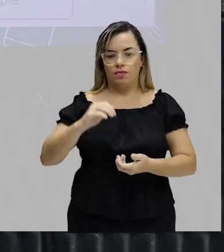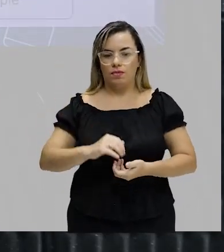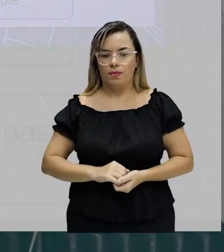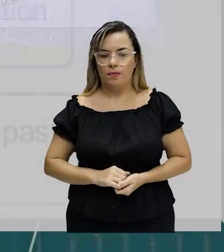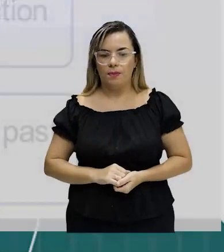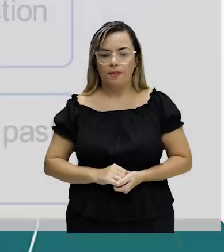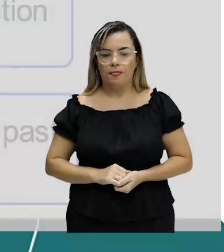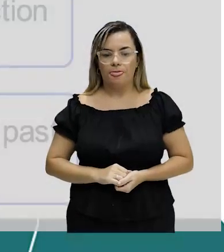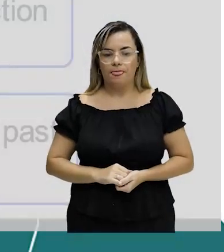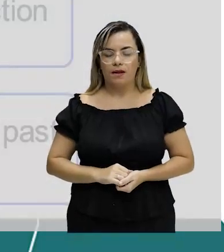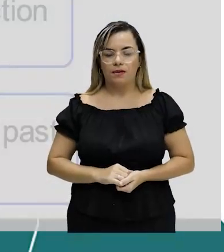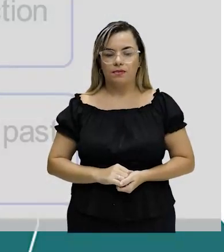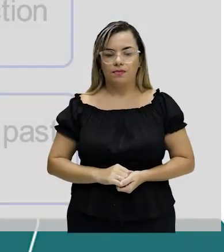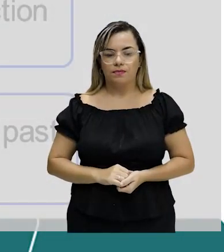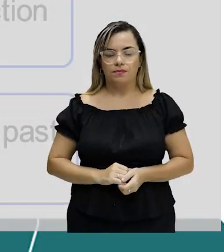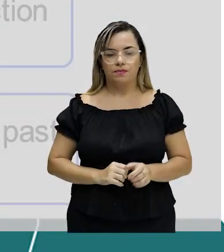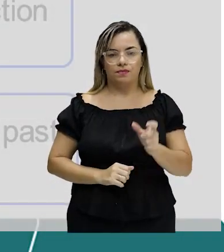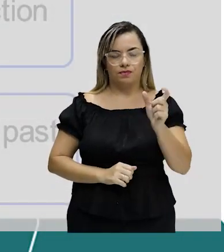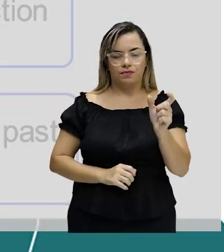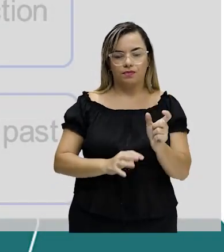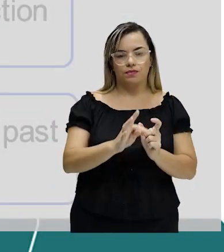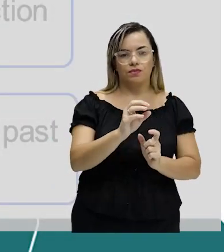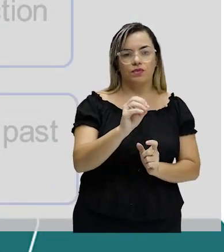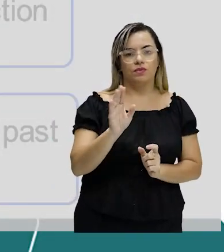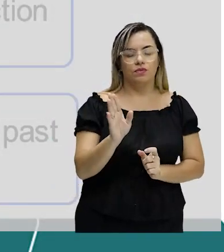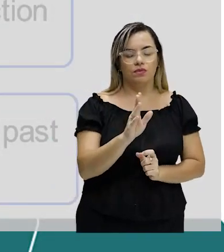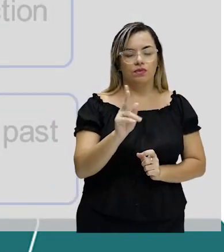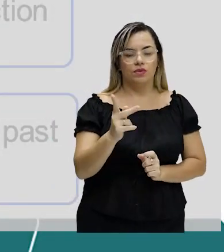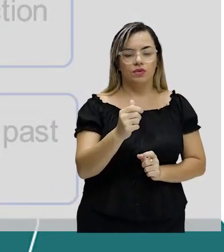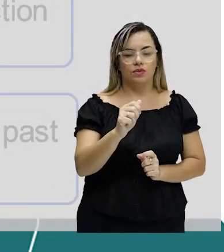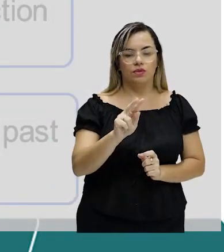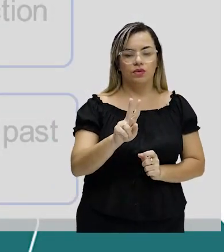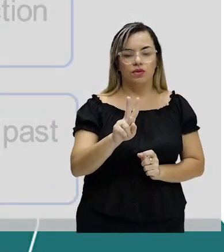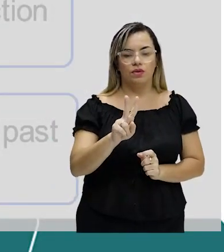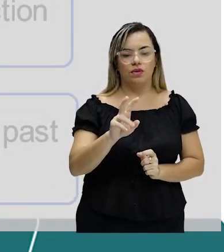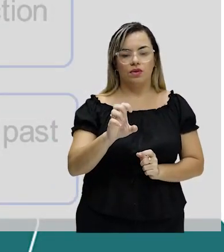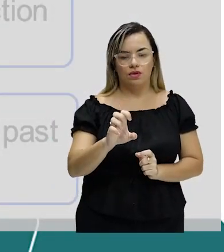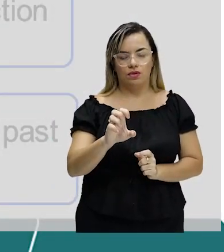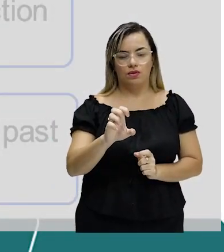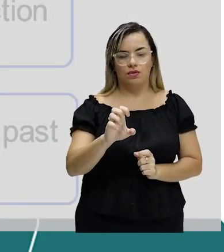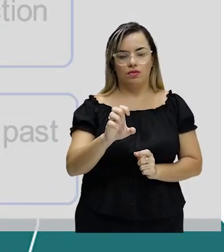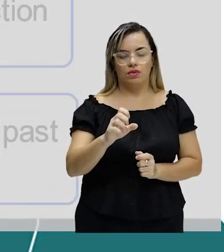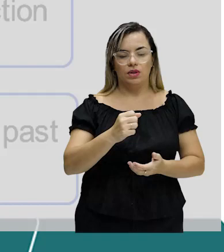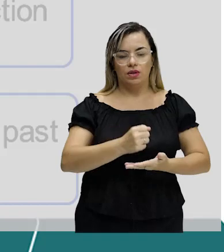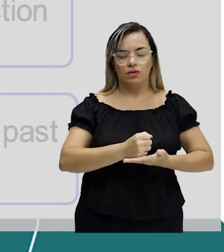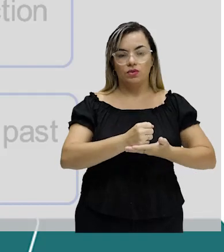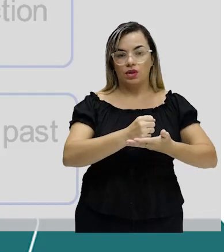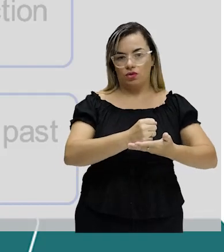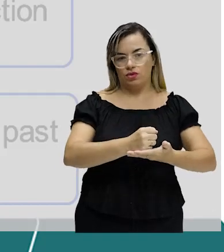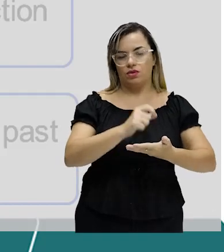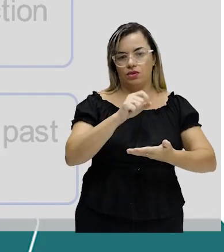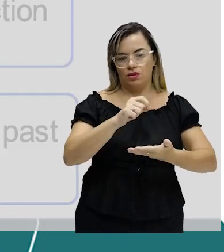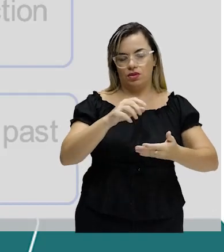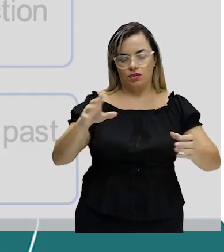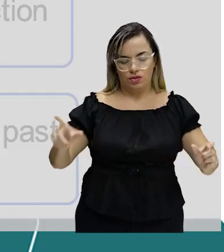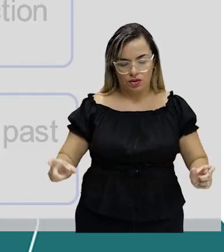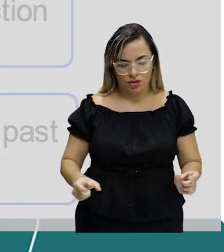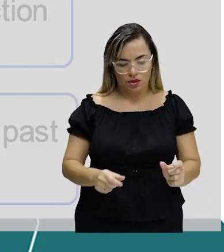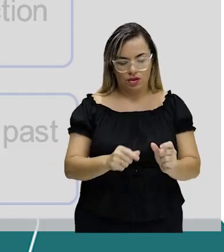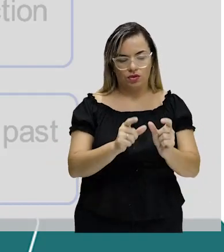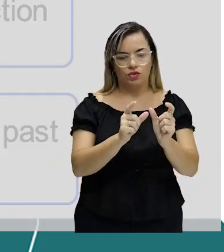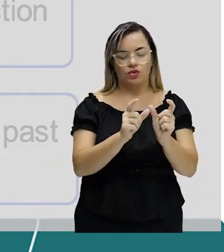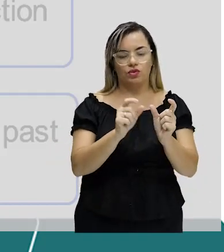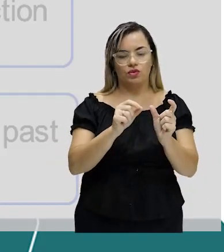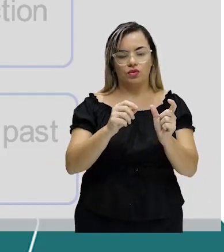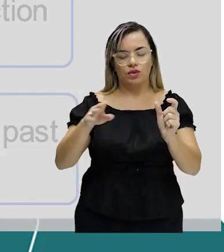O verbo to have, que é o nosso verbo auxiliar, como o próprio nome já diz, ele é um verbo ajudante. Ele ajuda a fazer algo.